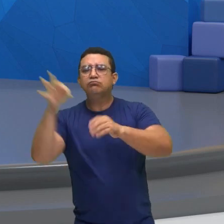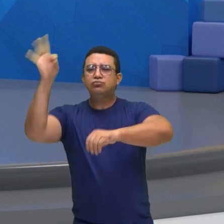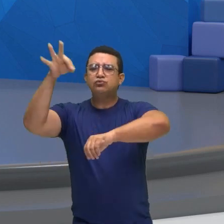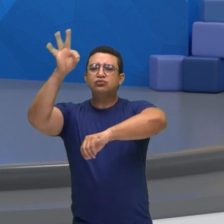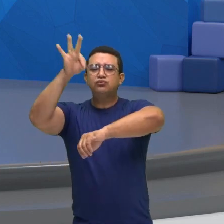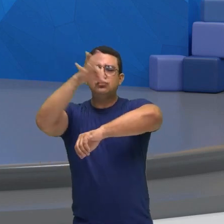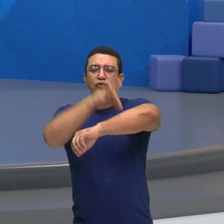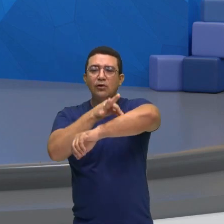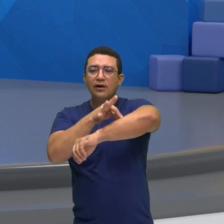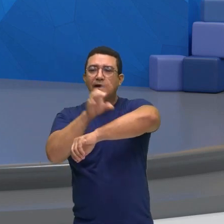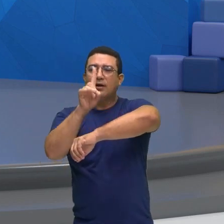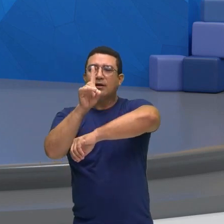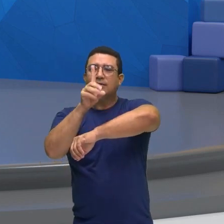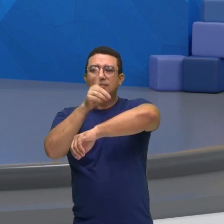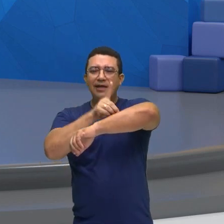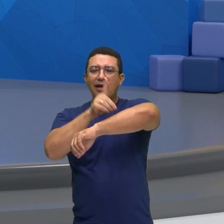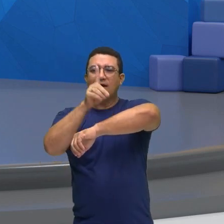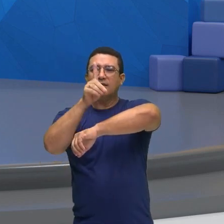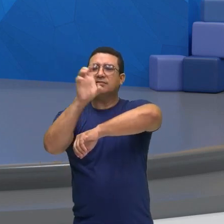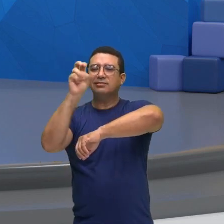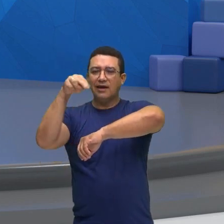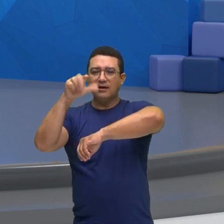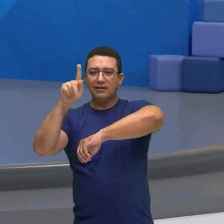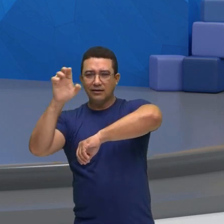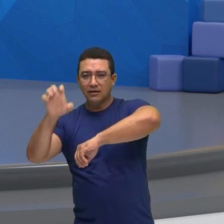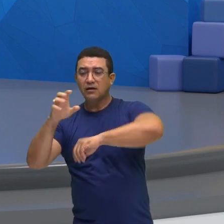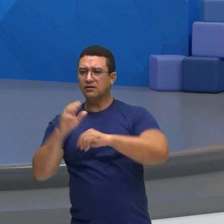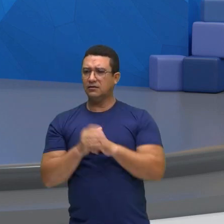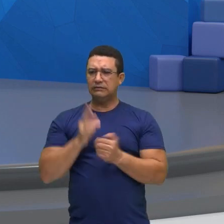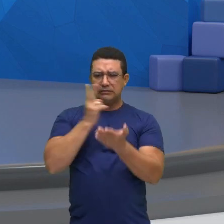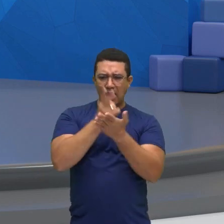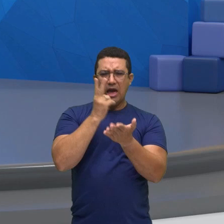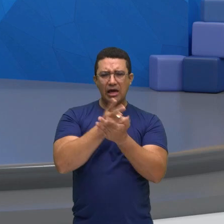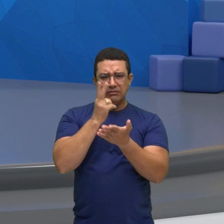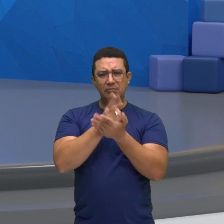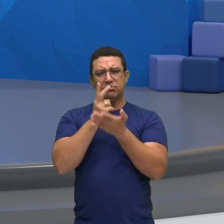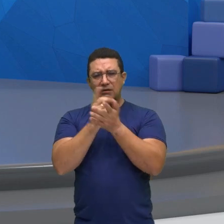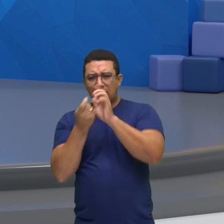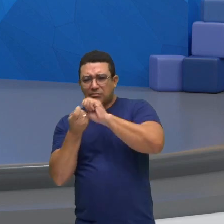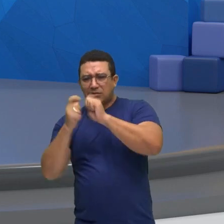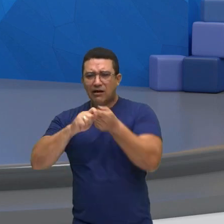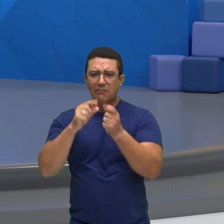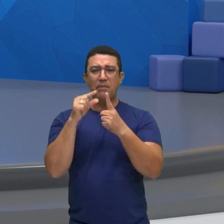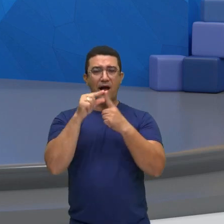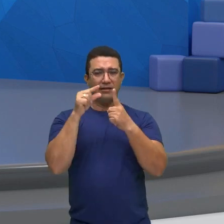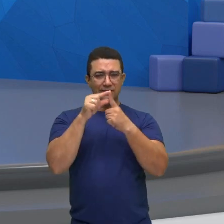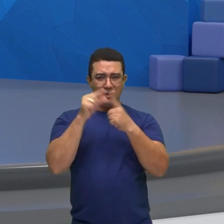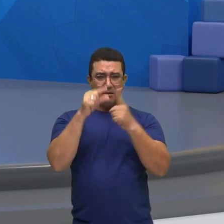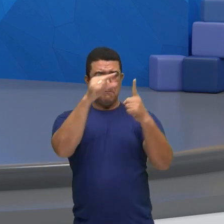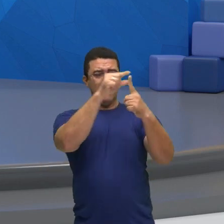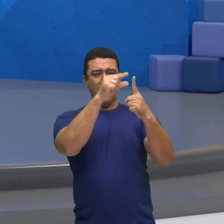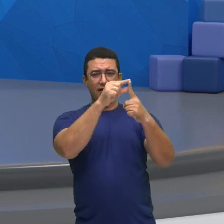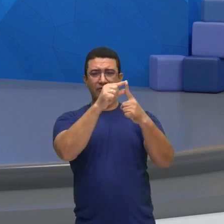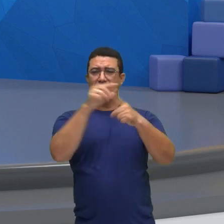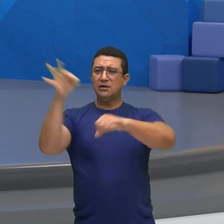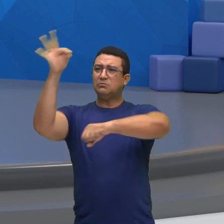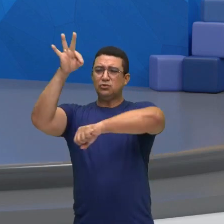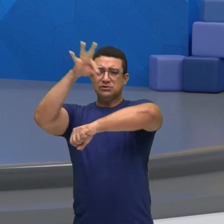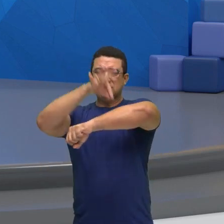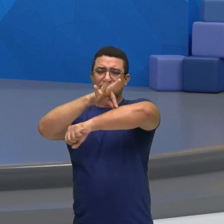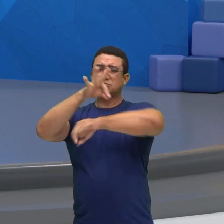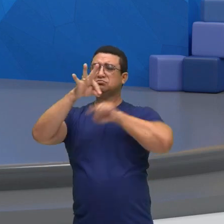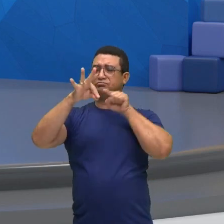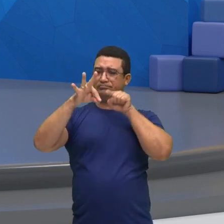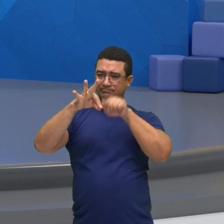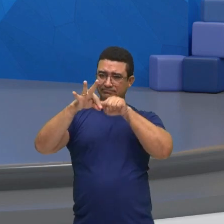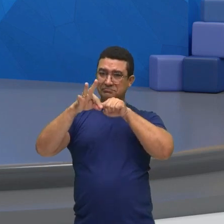minha pesquisa em outro país, eu teria que estar traduzindo o tempo todo, né? Porque lá, com certeza, o mosquito da dengue tem outro nome, porque